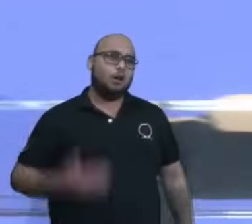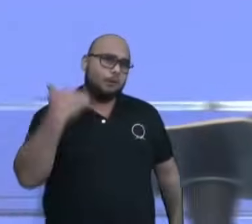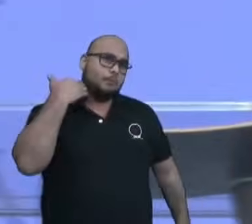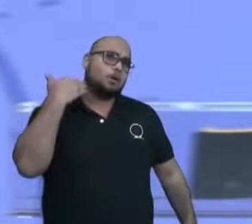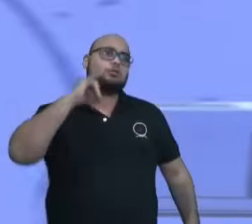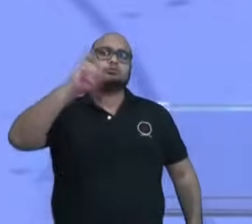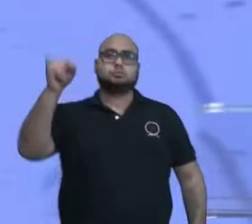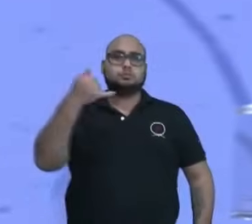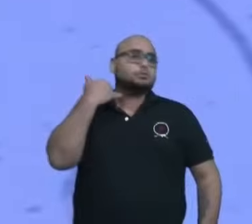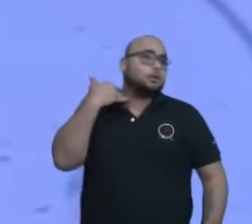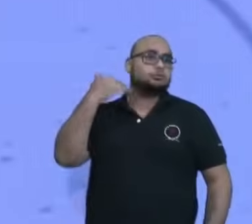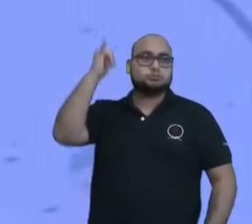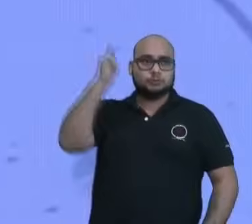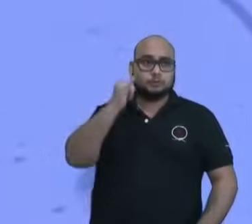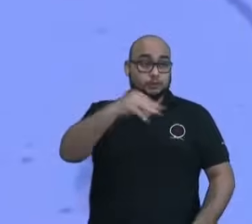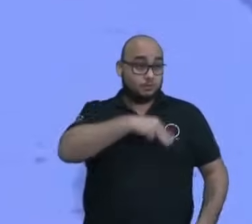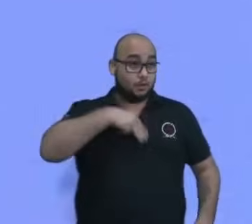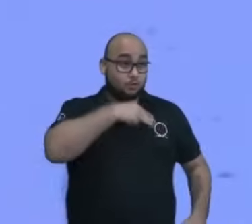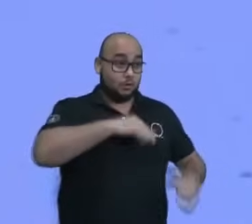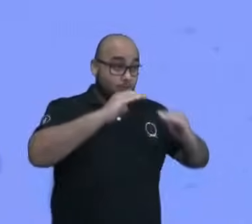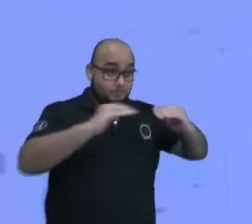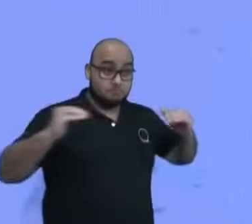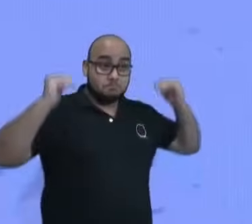tinha autoridade para